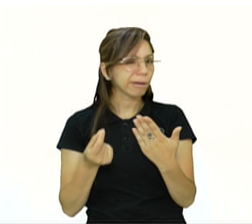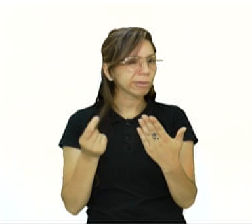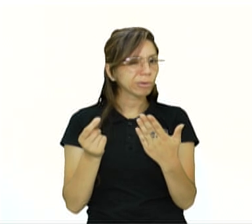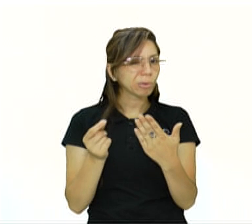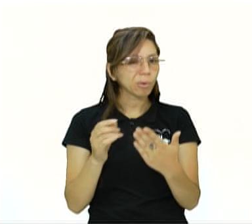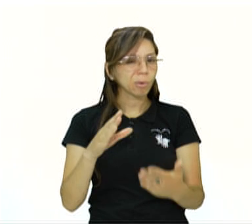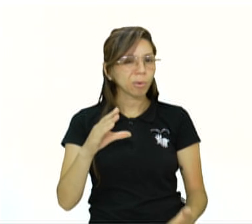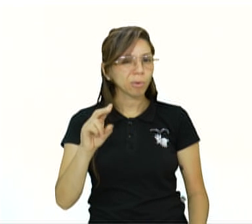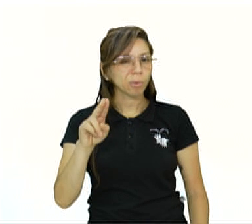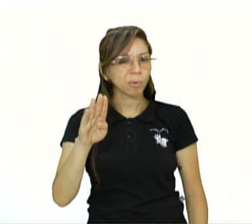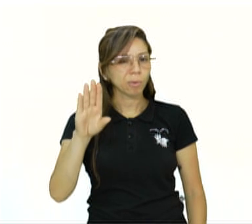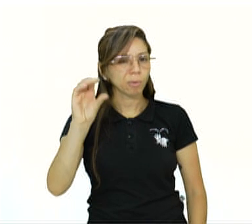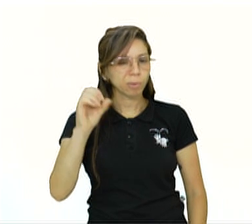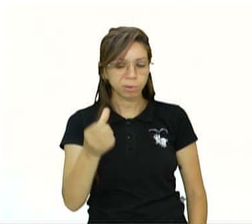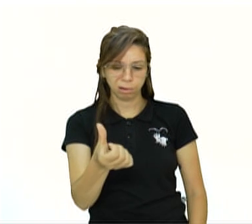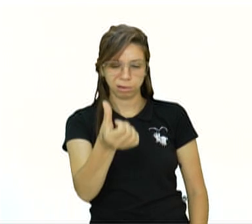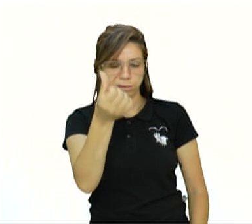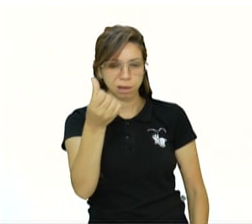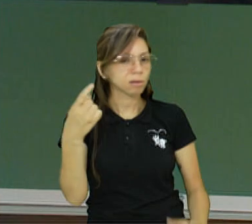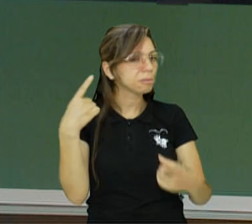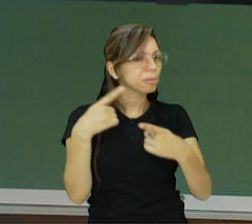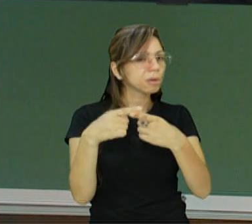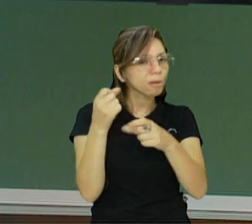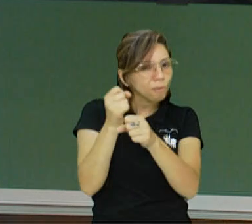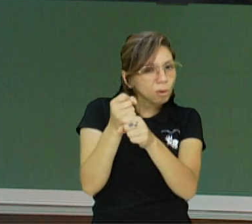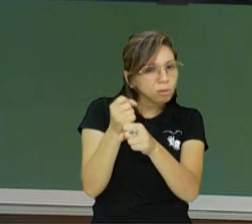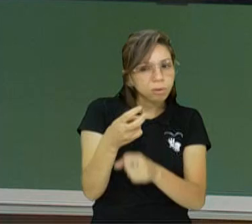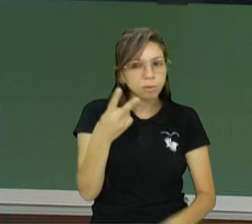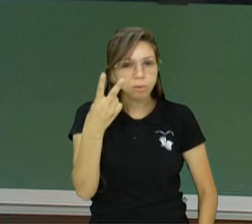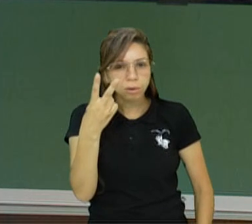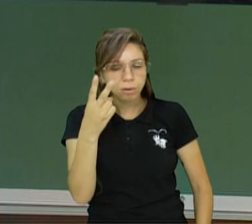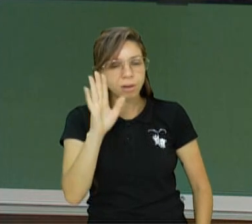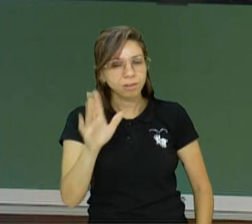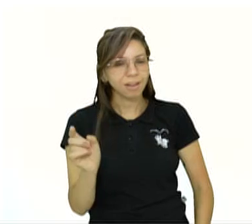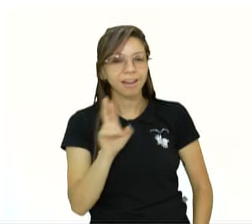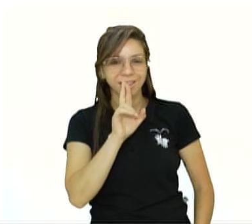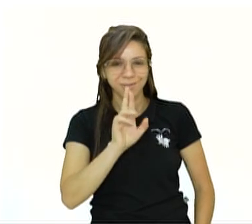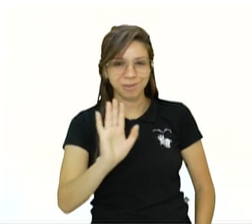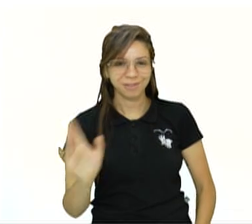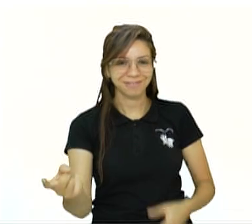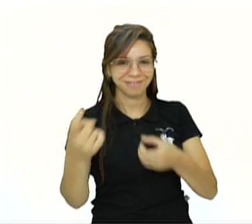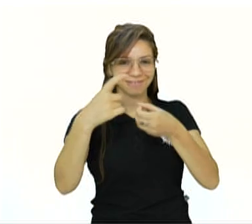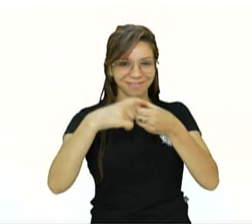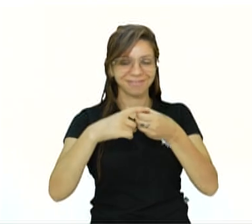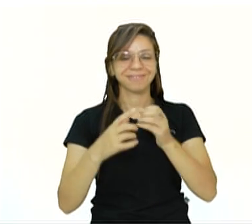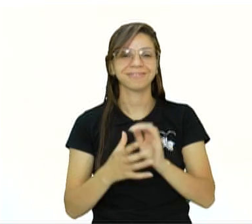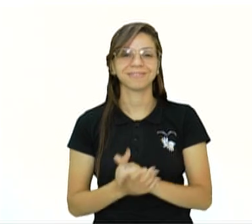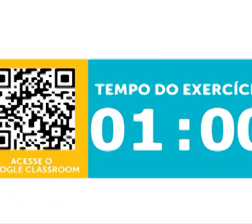vou construir só 2? Daqui a pouco eu respondo. Façam aí.